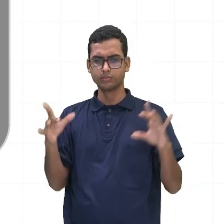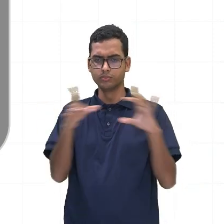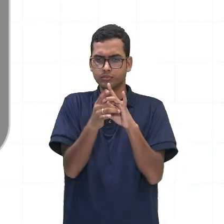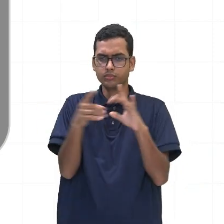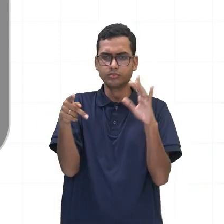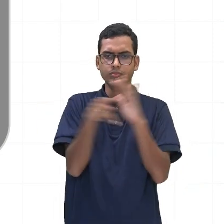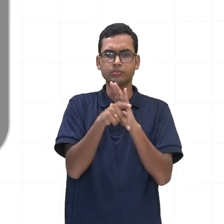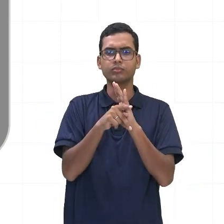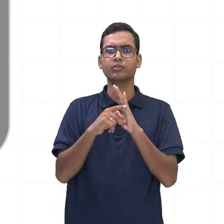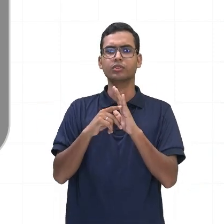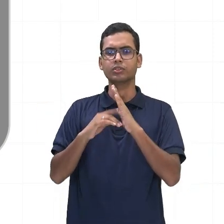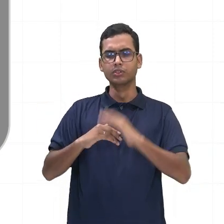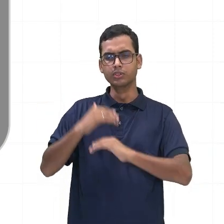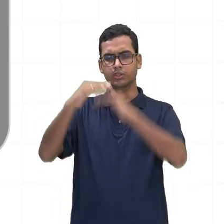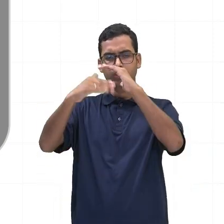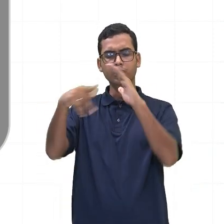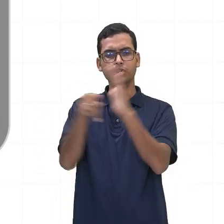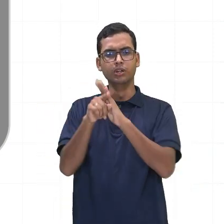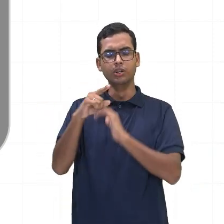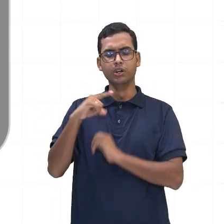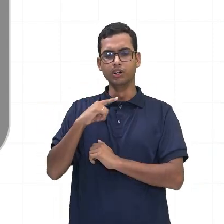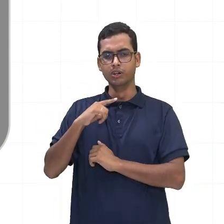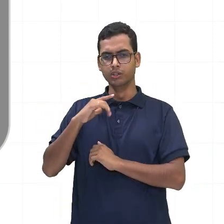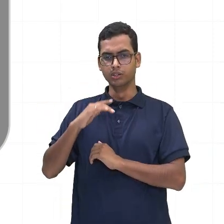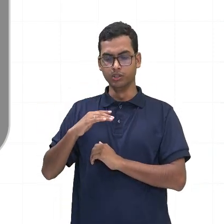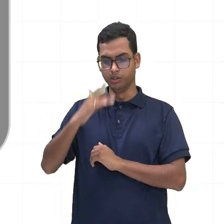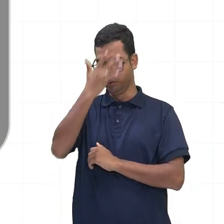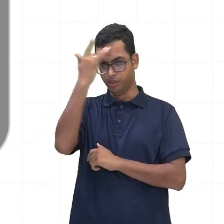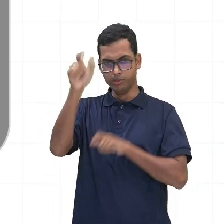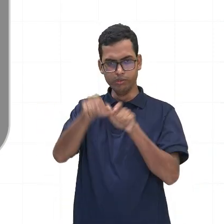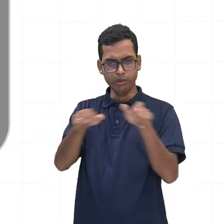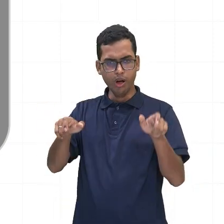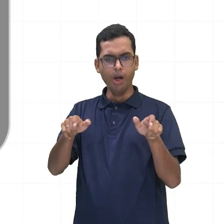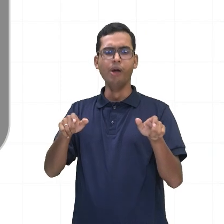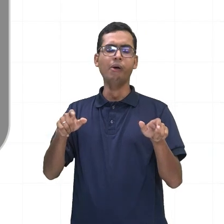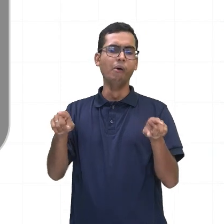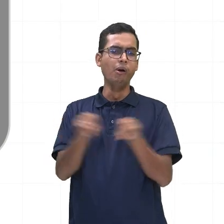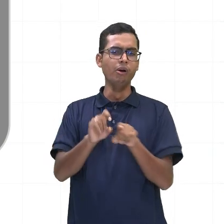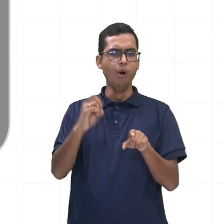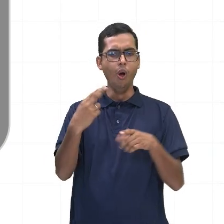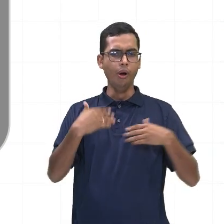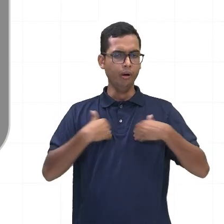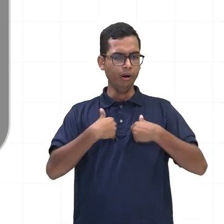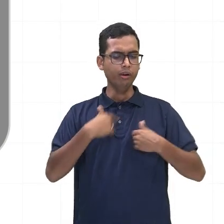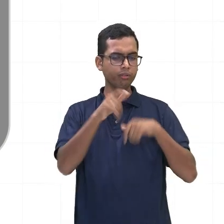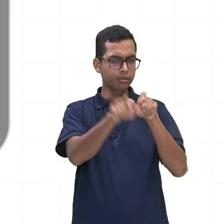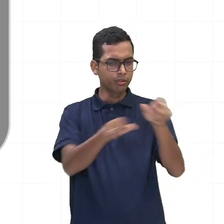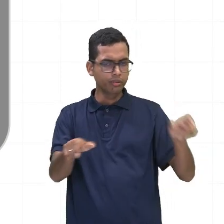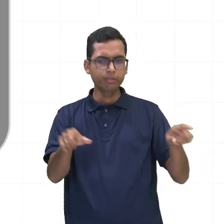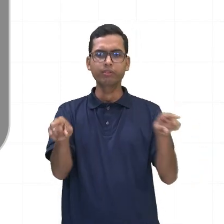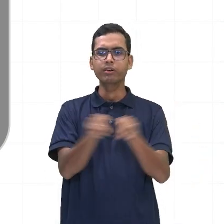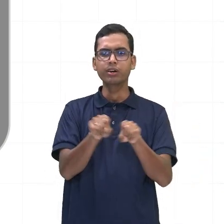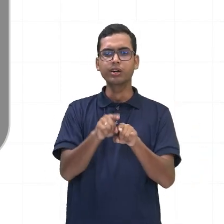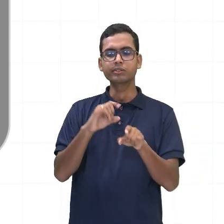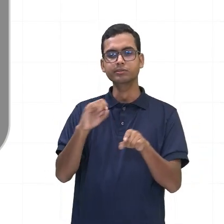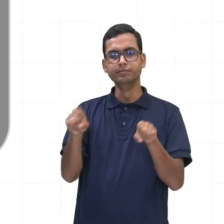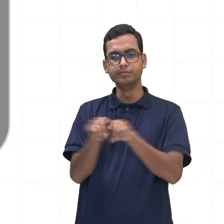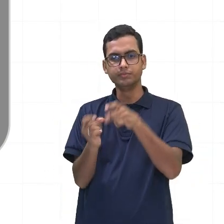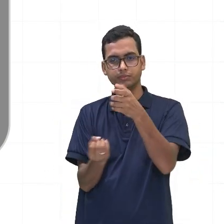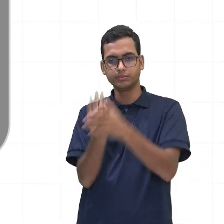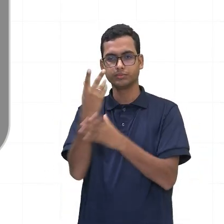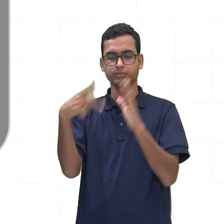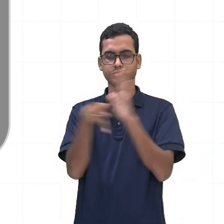crescimento e desenvolvimento do indivíduo e o outro está relacionado com a produção de gametas,